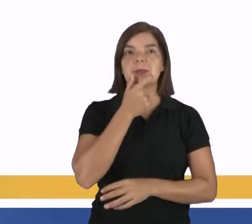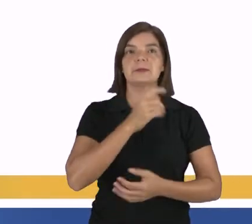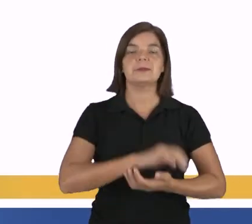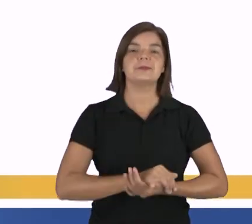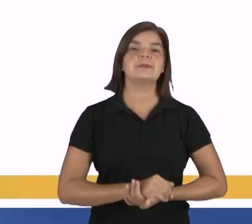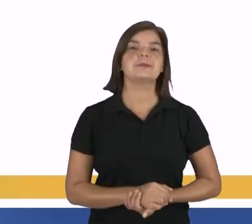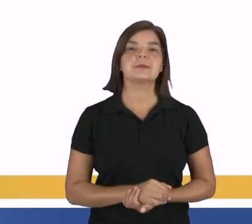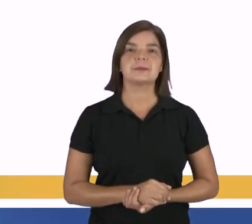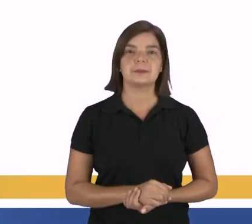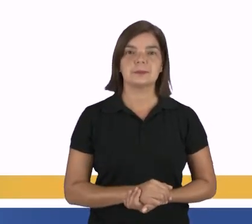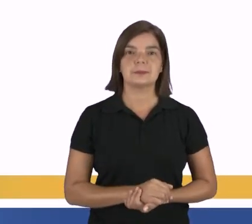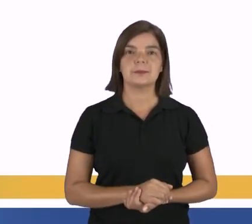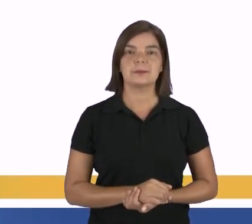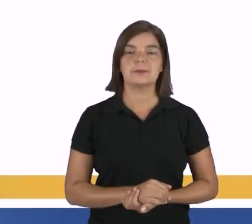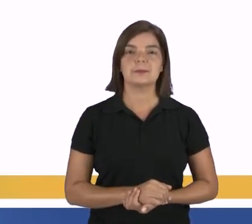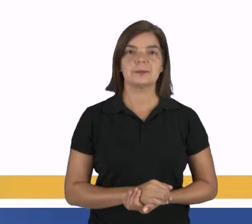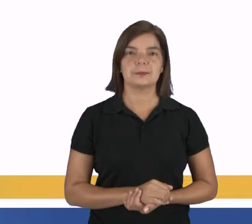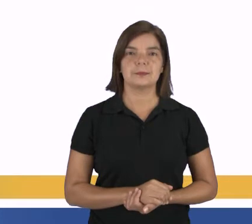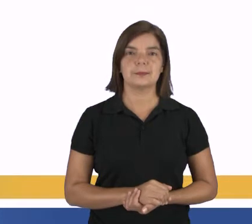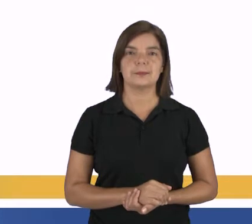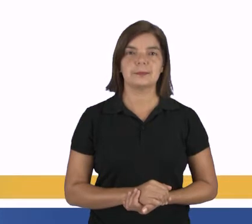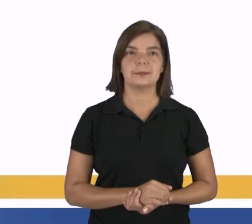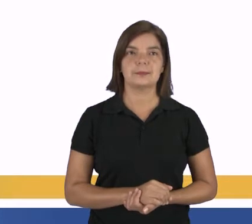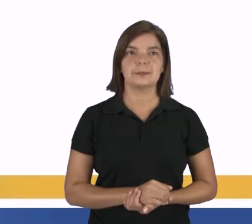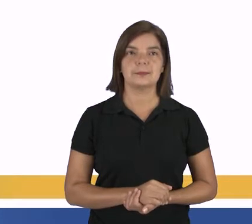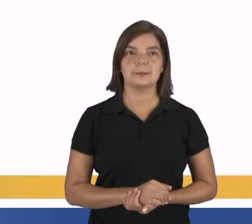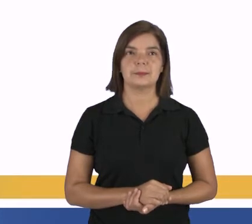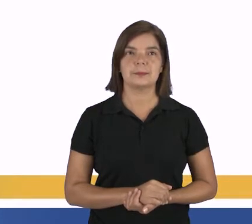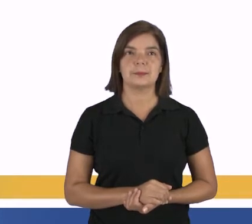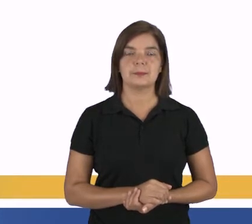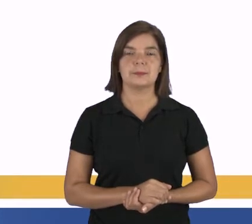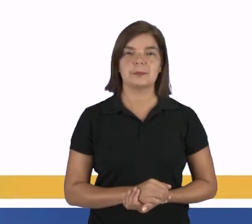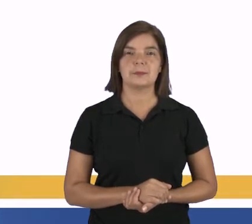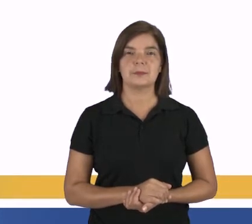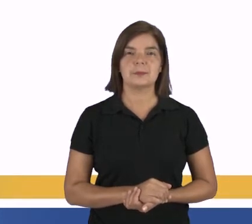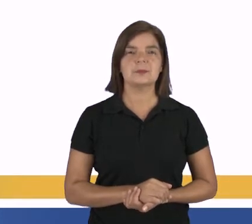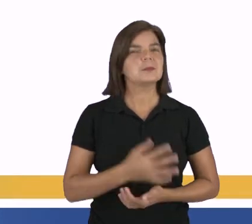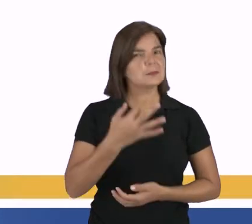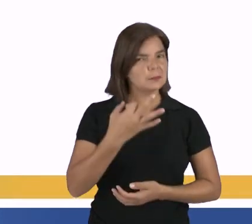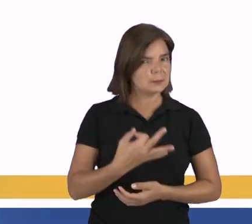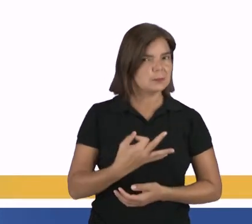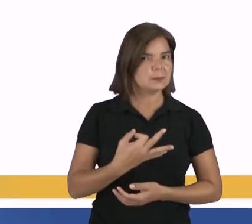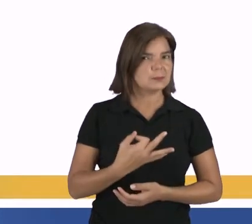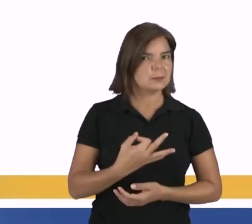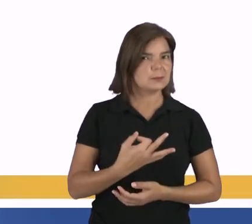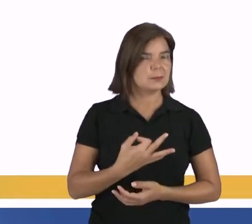to feed a dog. Take 5 minutes. Está correto?